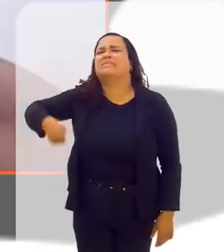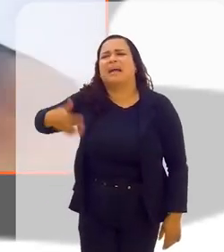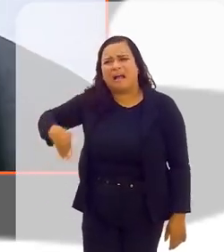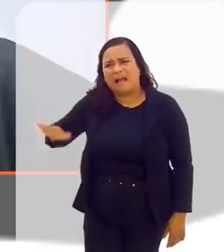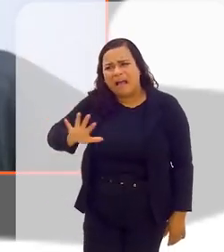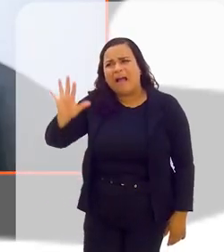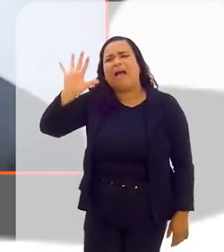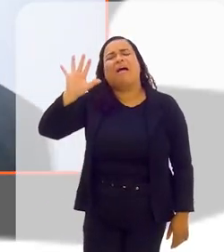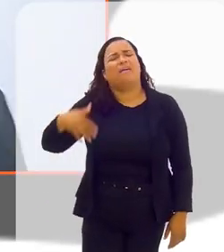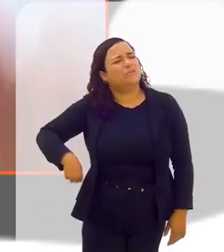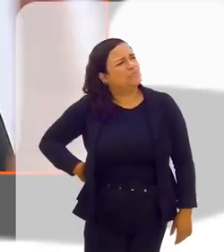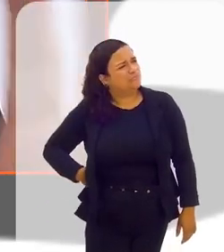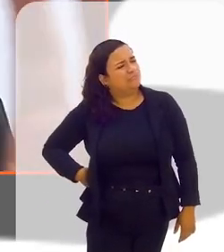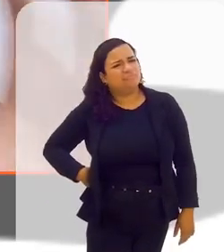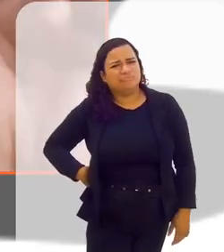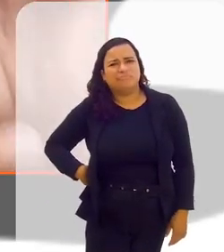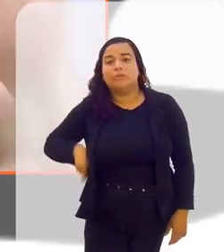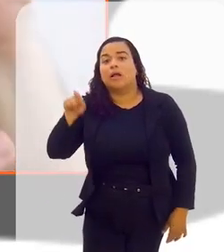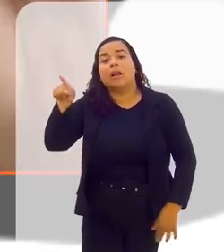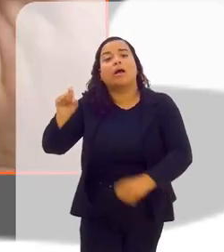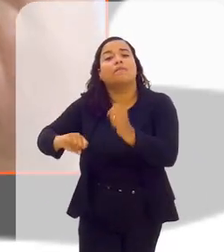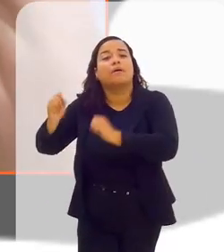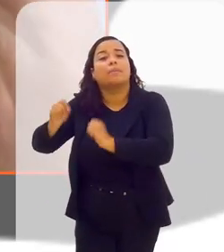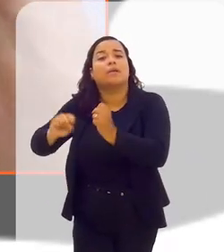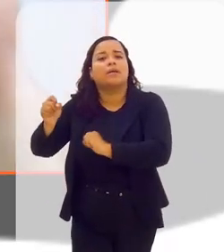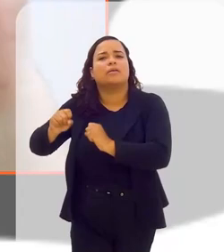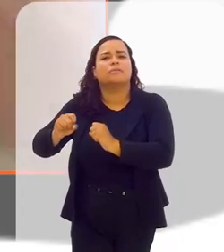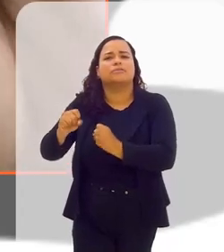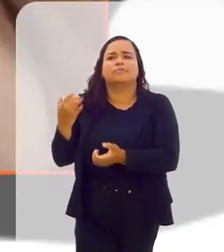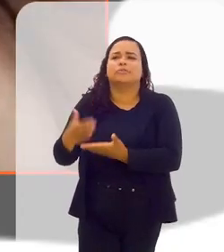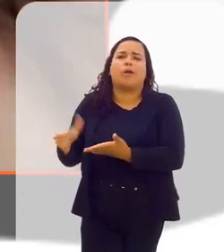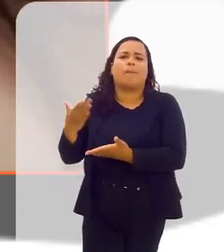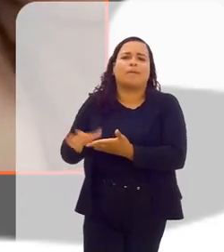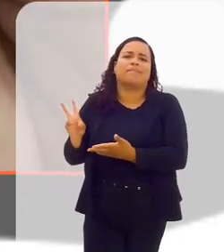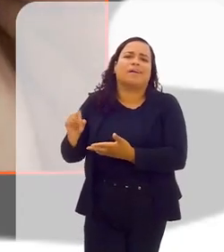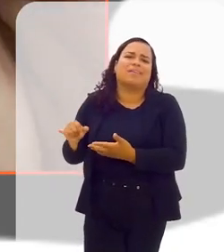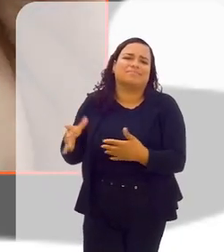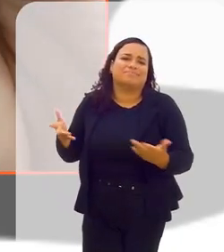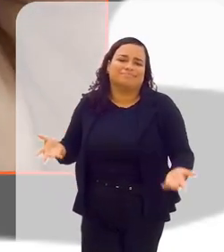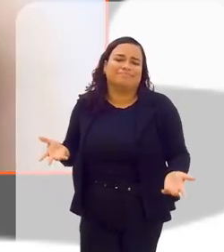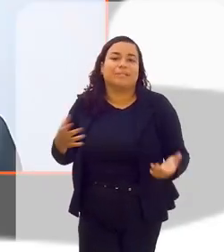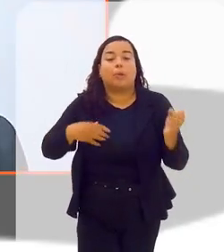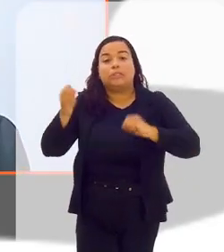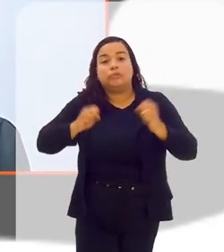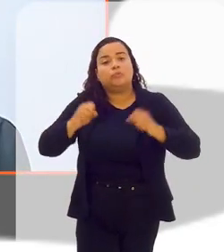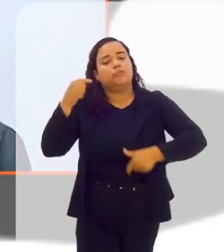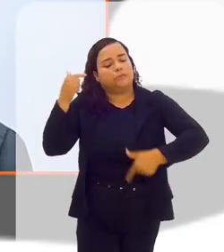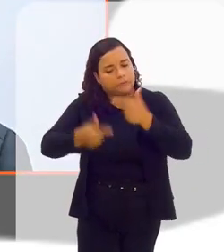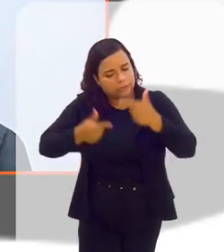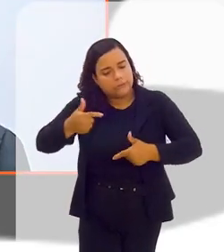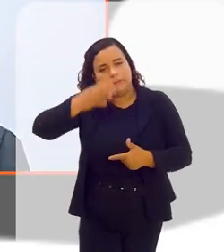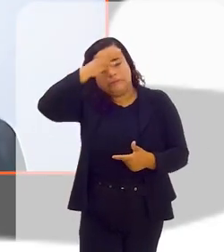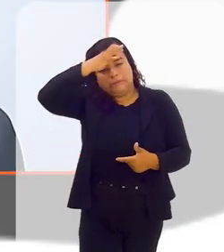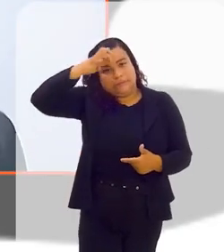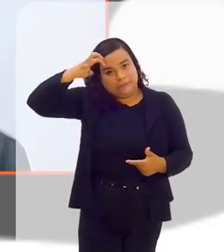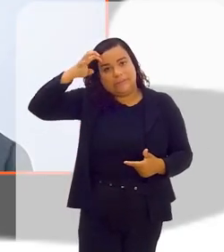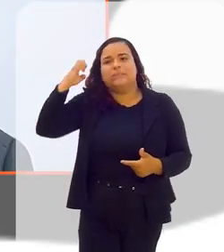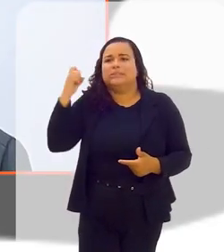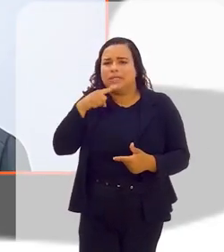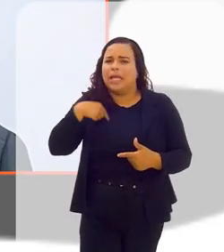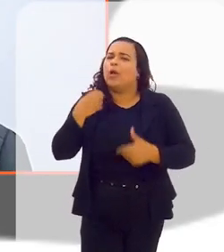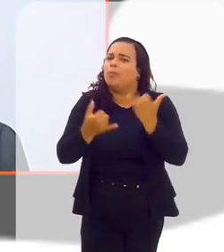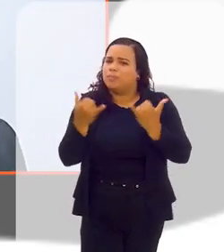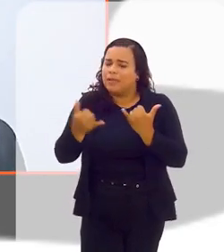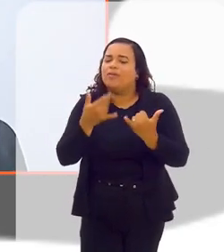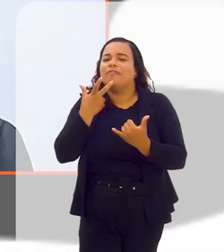para o outro, ah, mas o produto está caro. E vai sobrar no fabricante, vai sobrar na indústria. Então a indústria, ela tem um